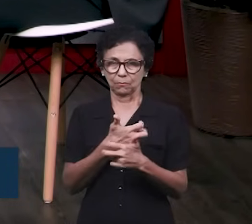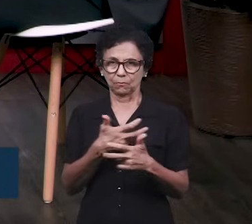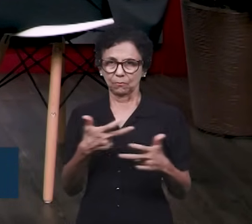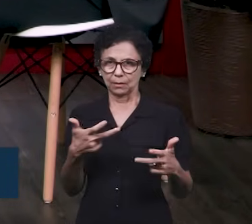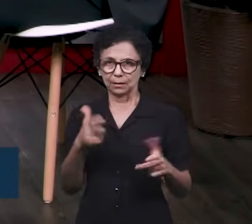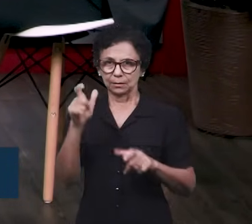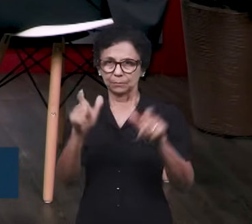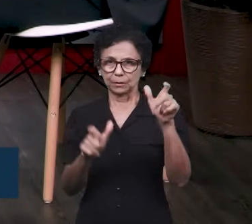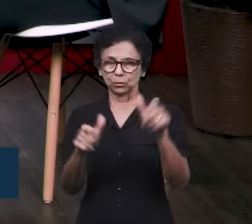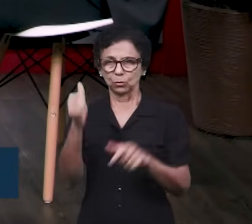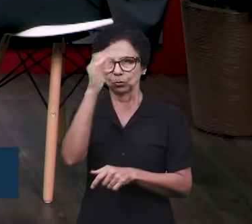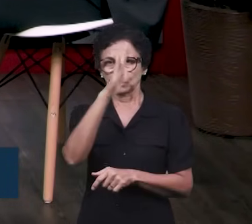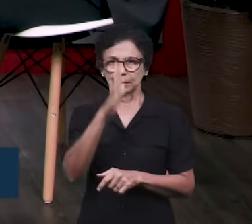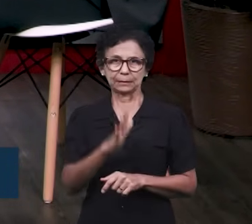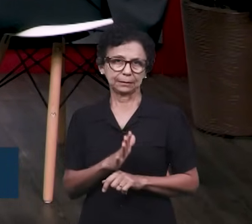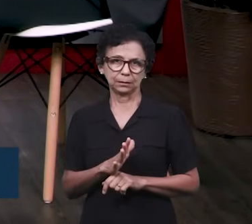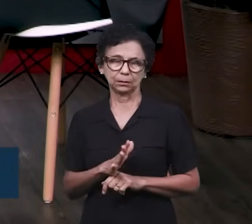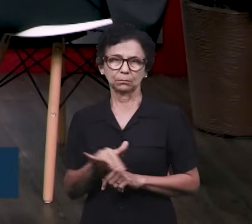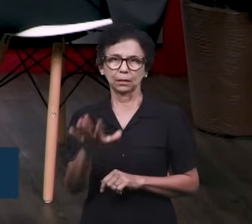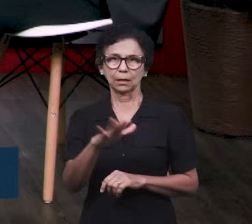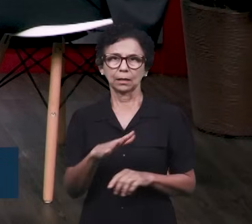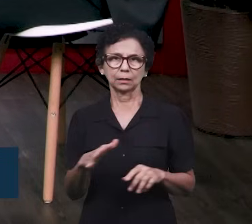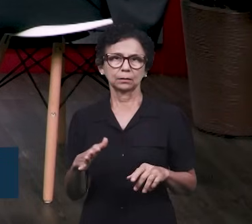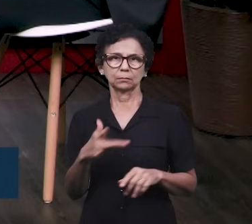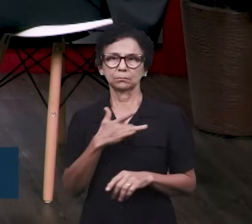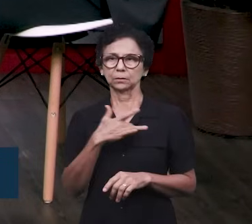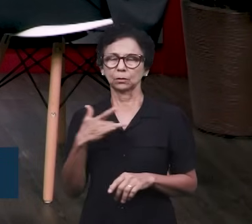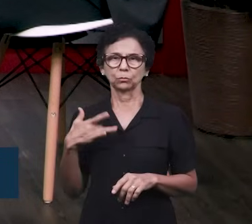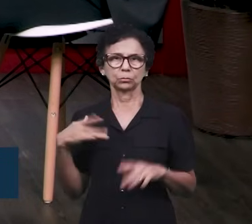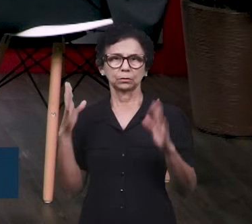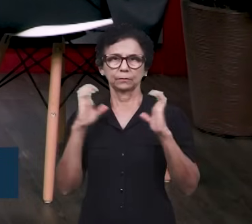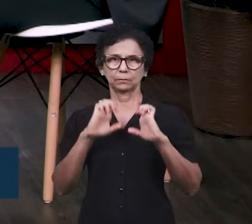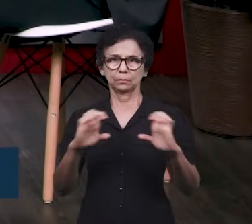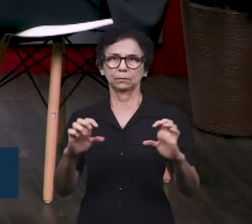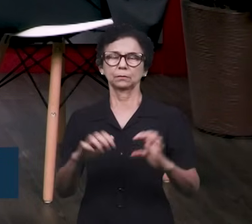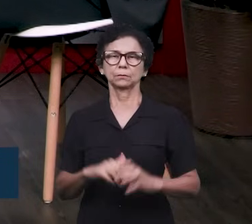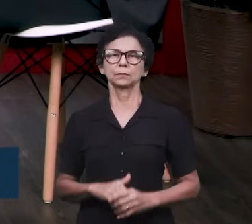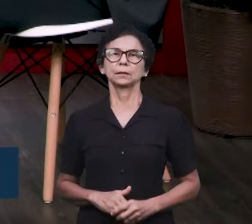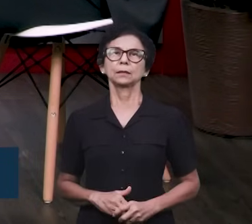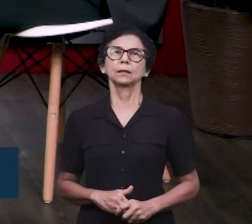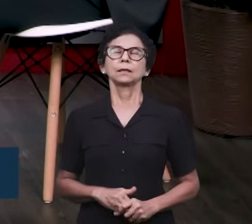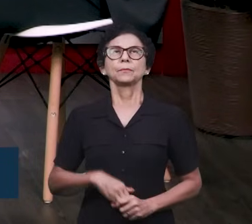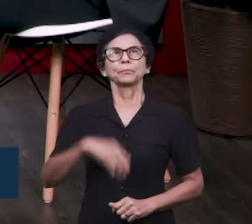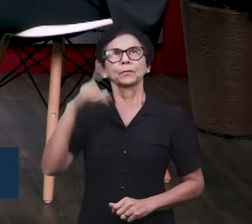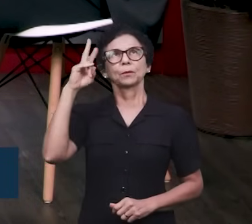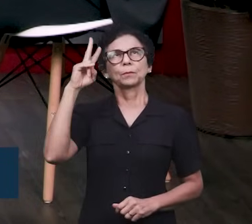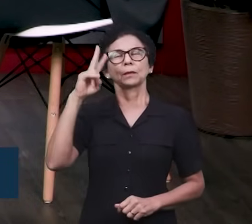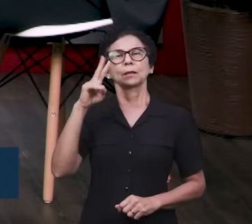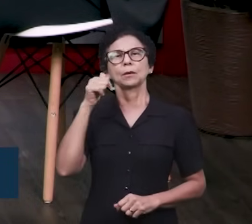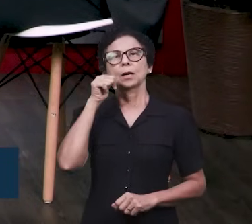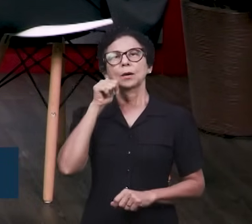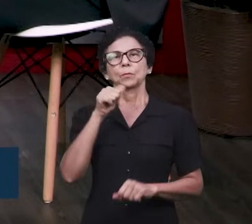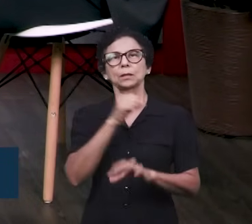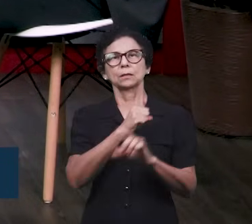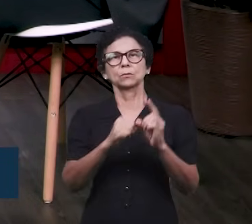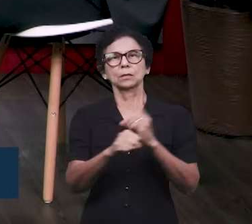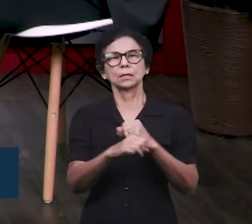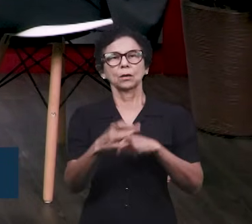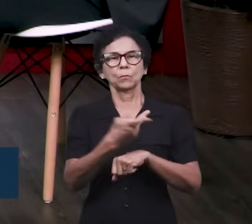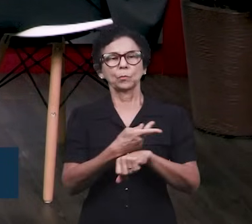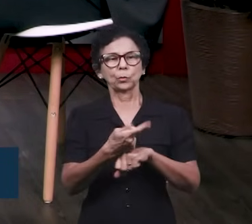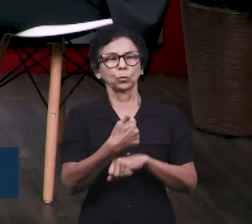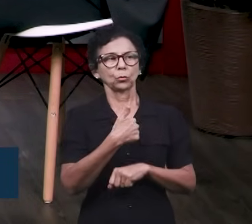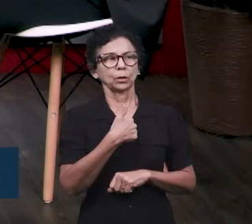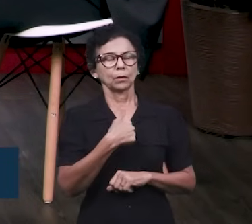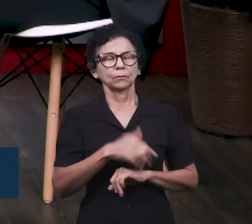saúde, na área da evangelização e tudo mais, eu me lembro que ela me procurou e disse assim: eu não estou acreditando que é a